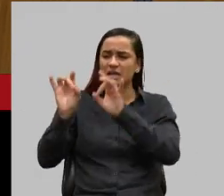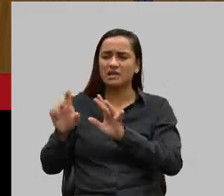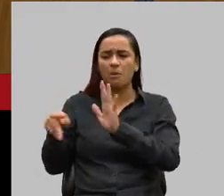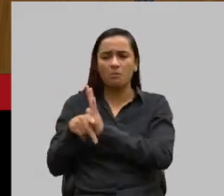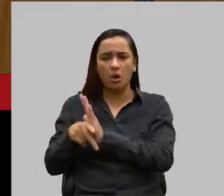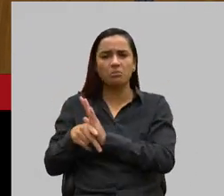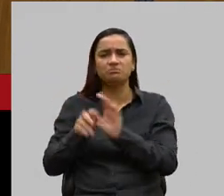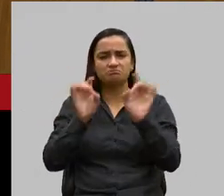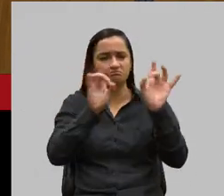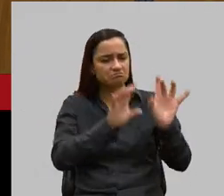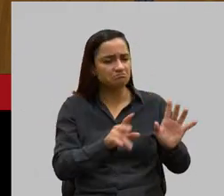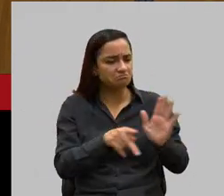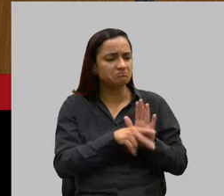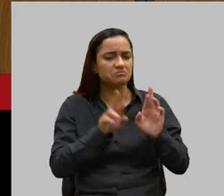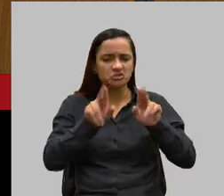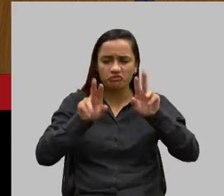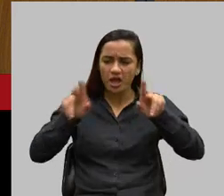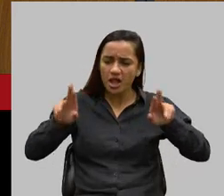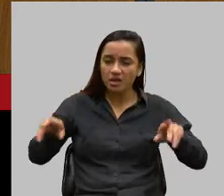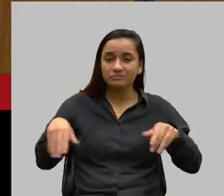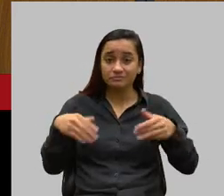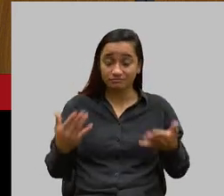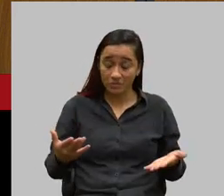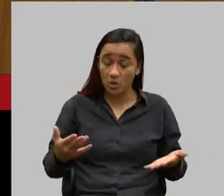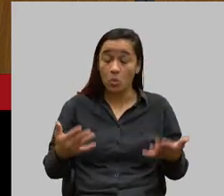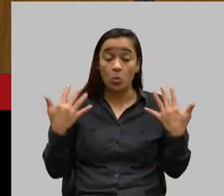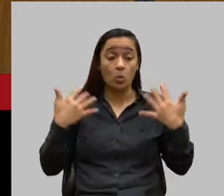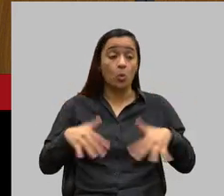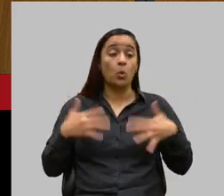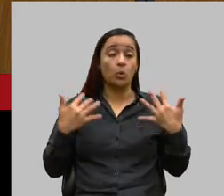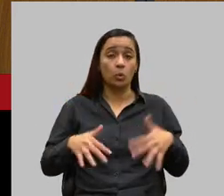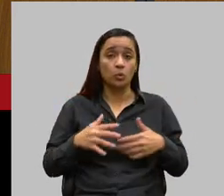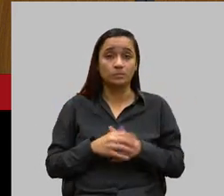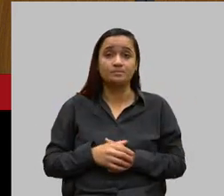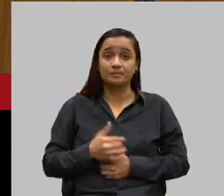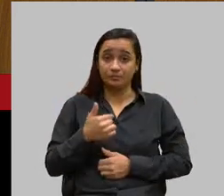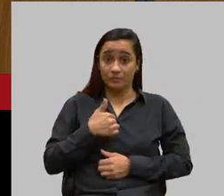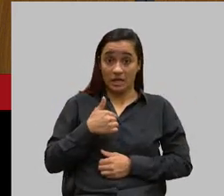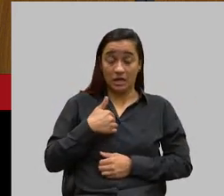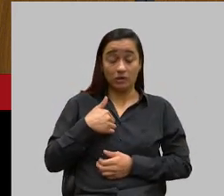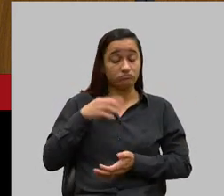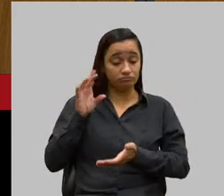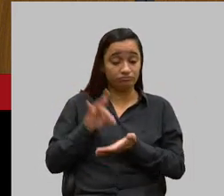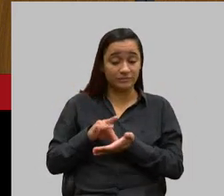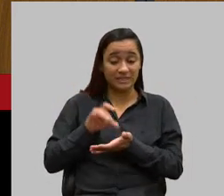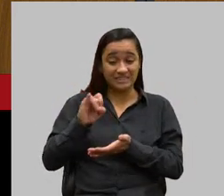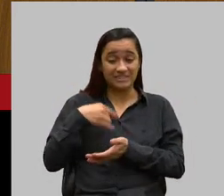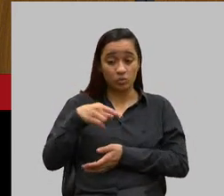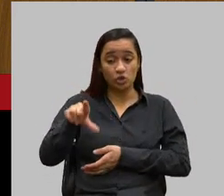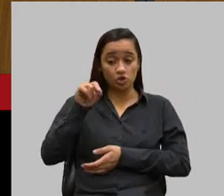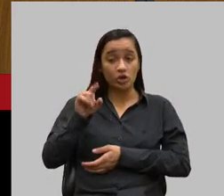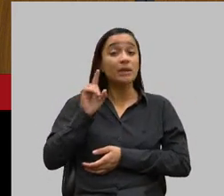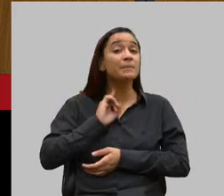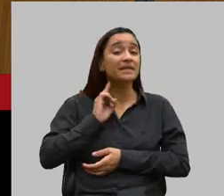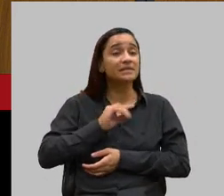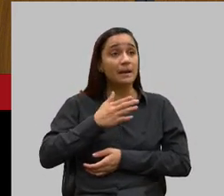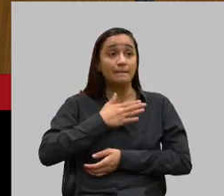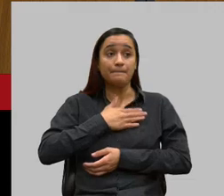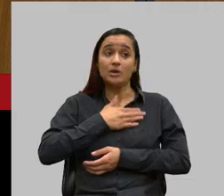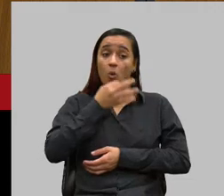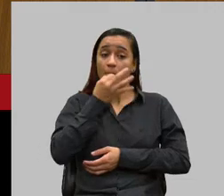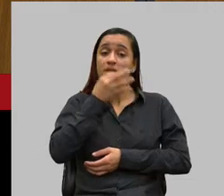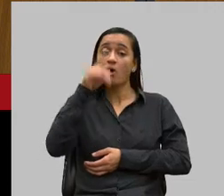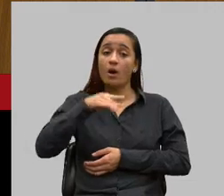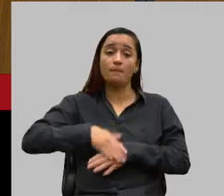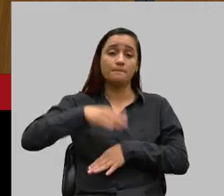e um estado Continental então eu de fato se fosse para escolher o estado de Minas Gerais para mim é o estado mais difícil se governar e você vocês